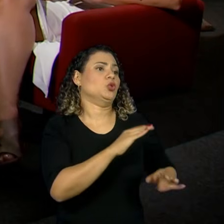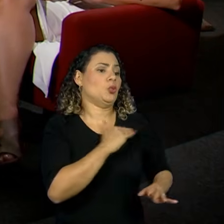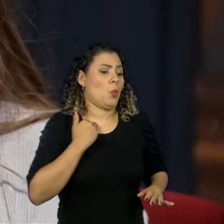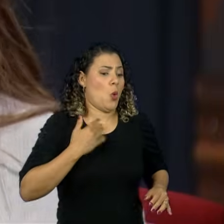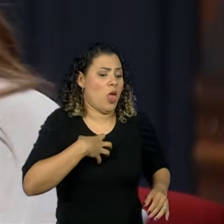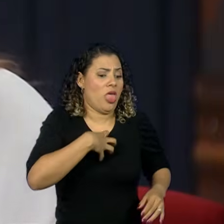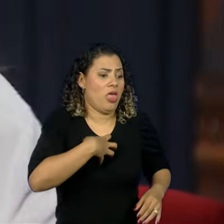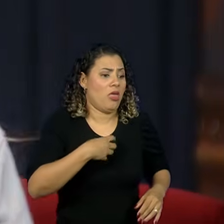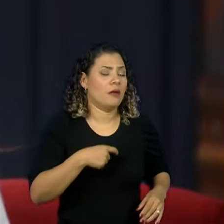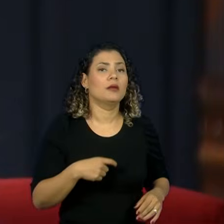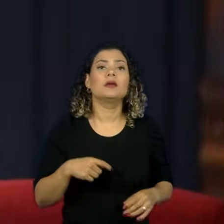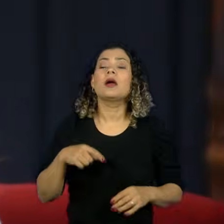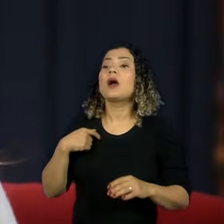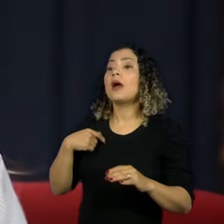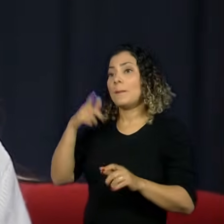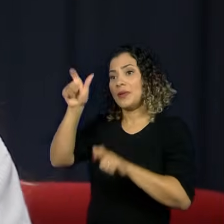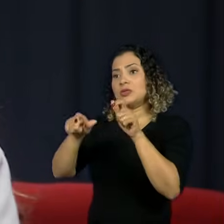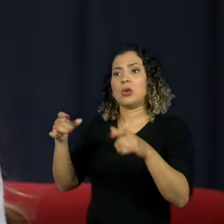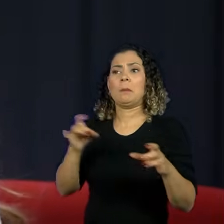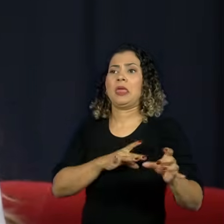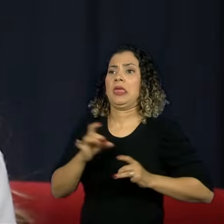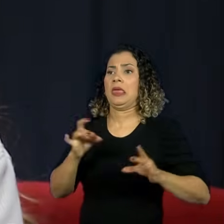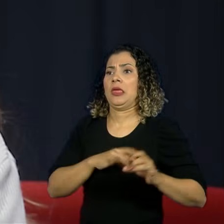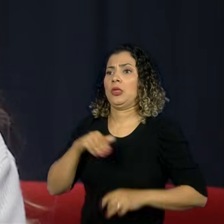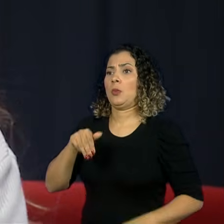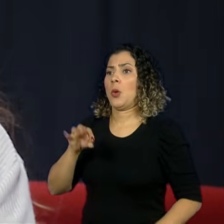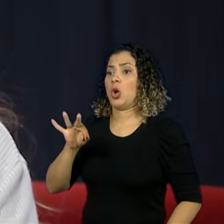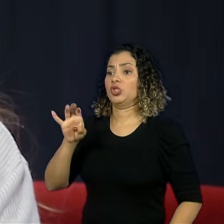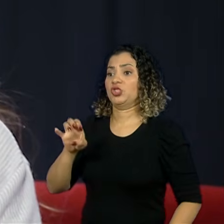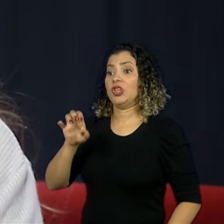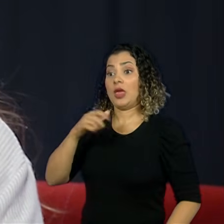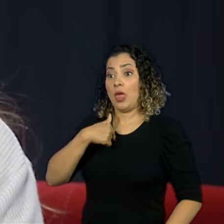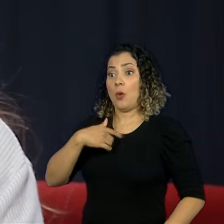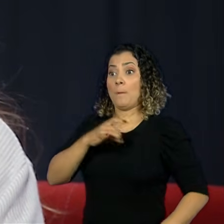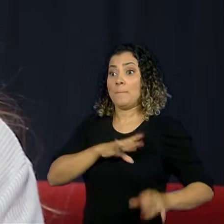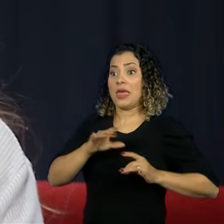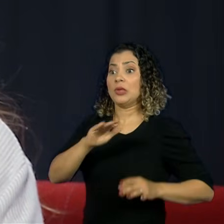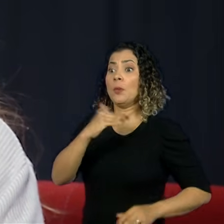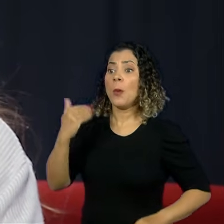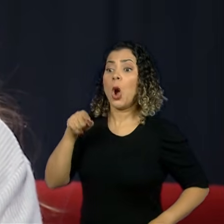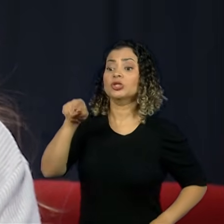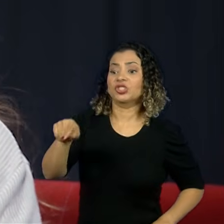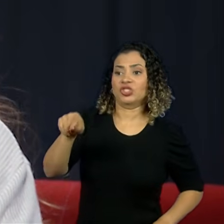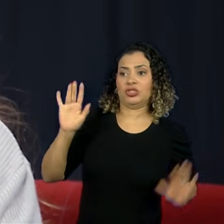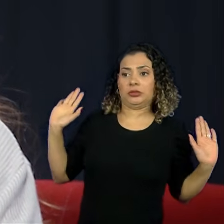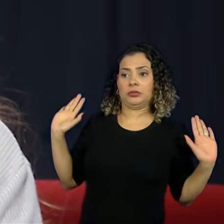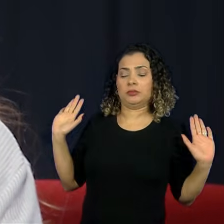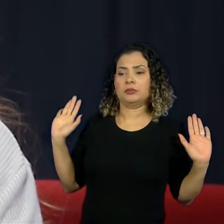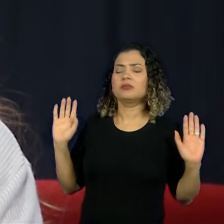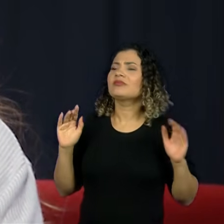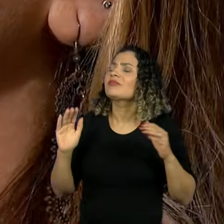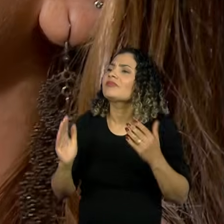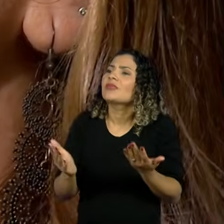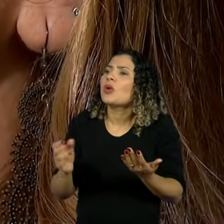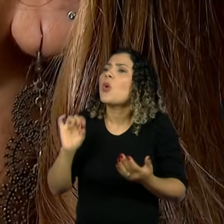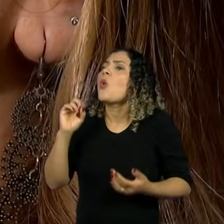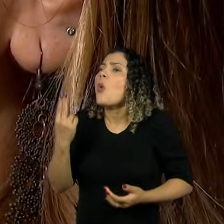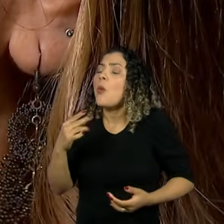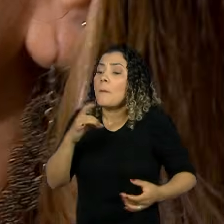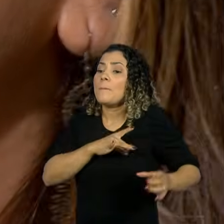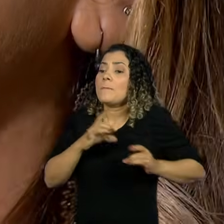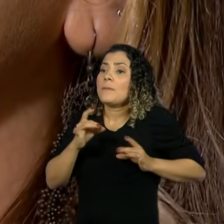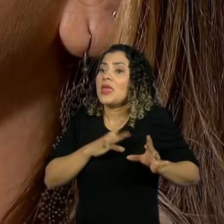você tem medo do quê? Aí a pessoa fala assim, medo da morte, tenho medo de morrer. Aí tá bom. Que parte da morte você tem medo? Eu tenho medo